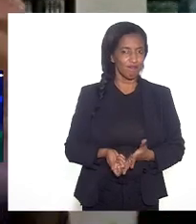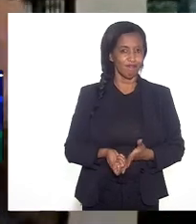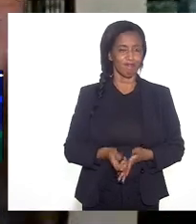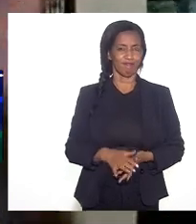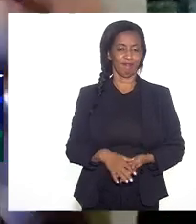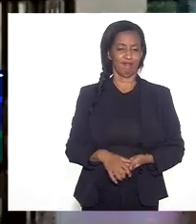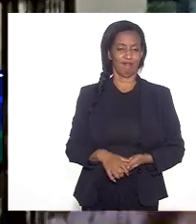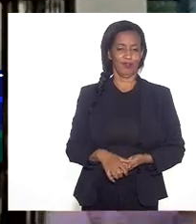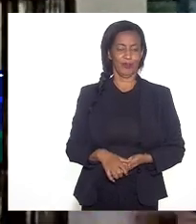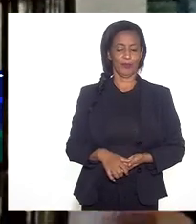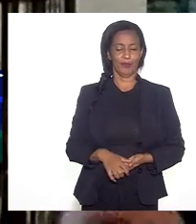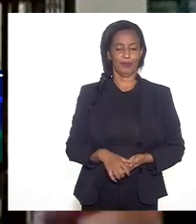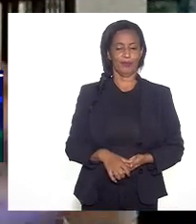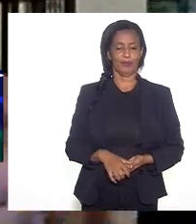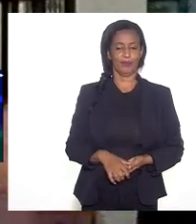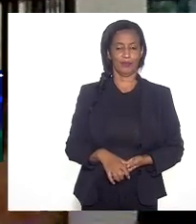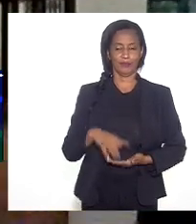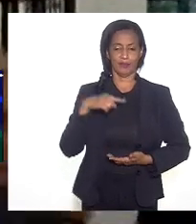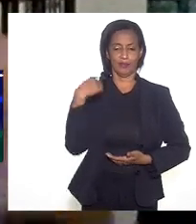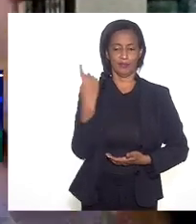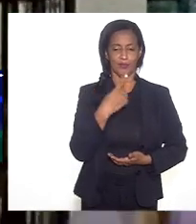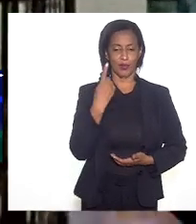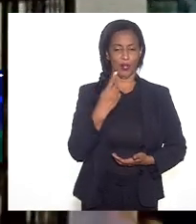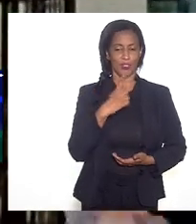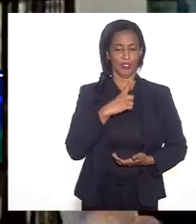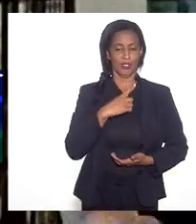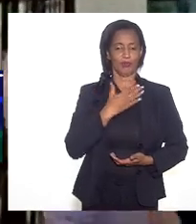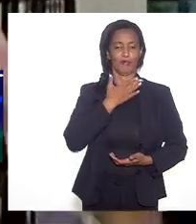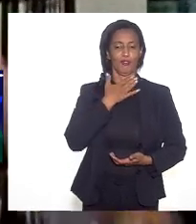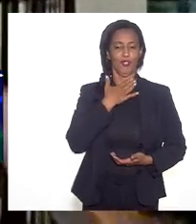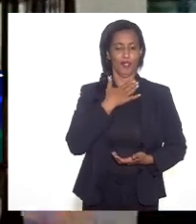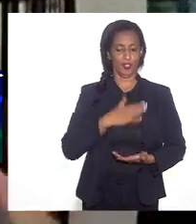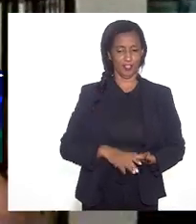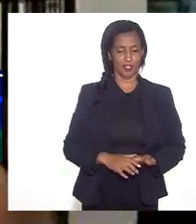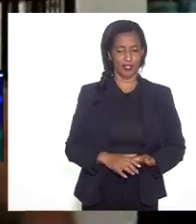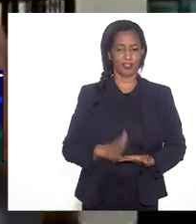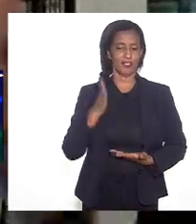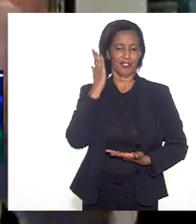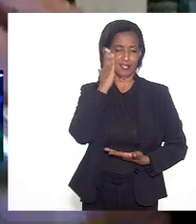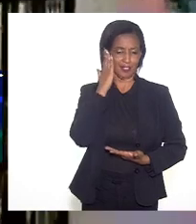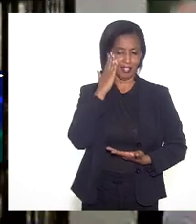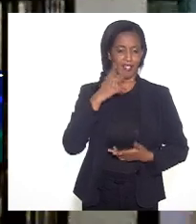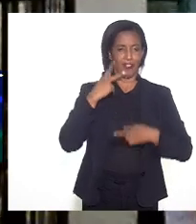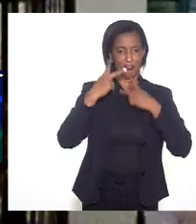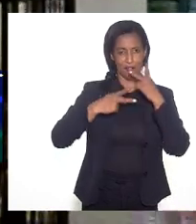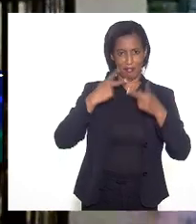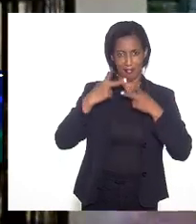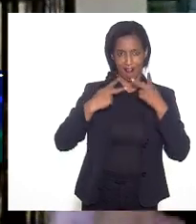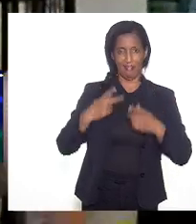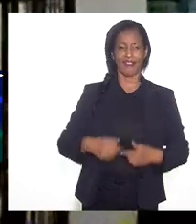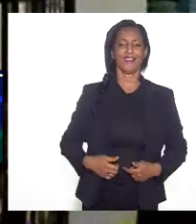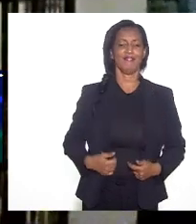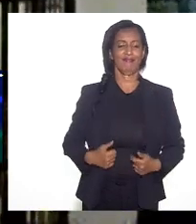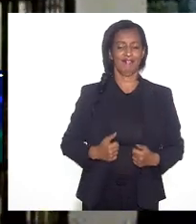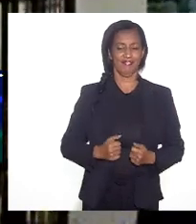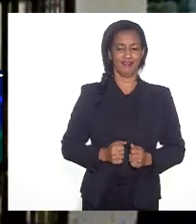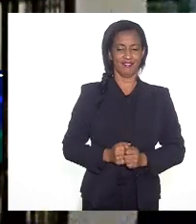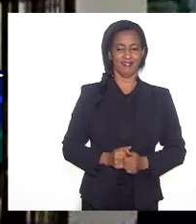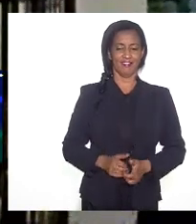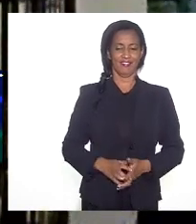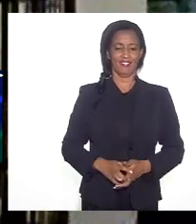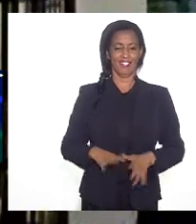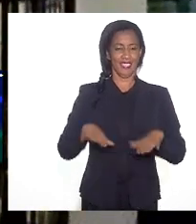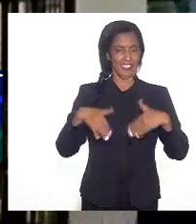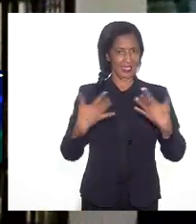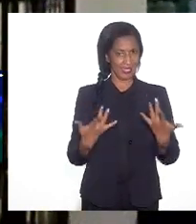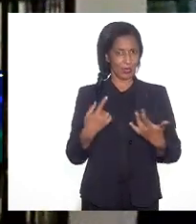Das nossas vozes. Nós temos voz. Nós sabemos falar. Então,